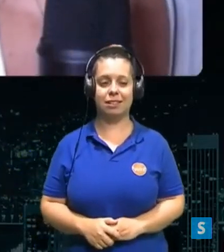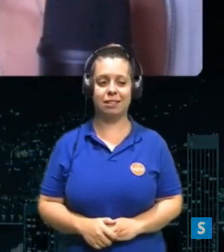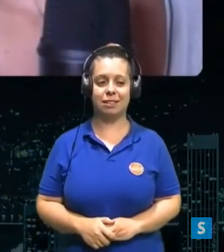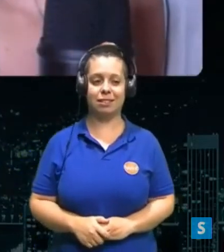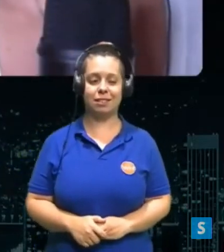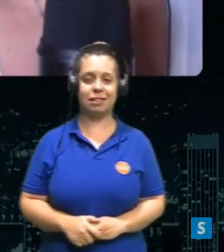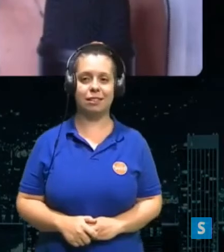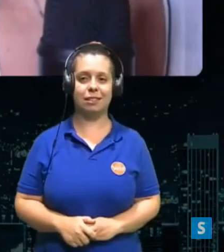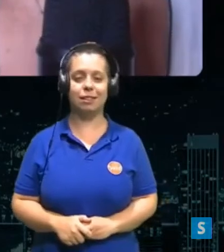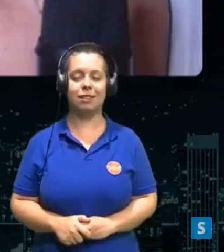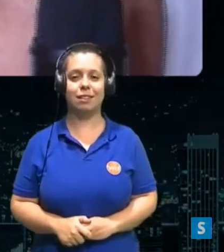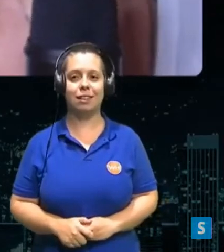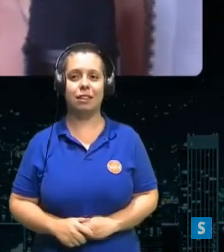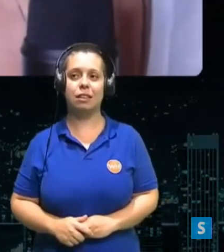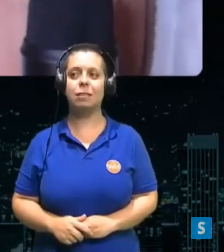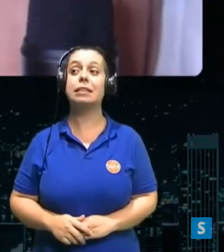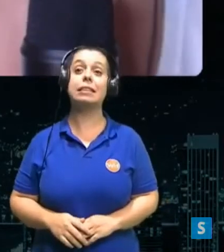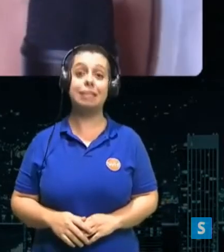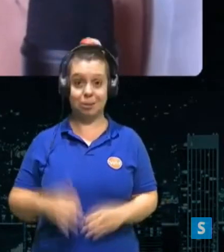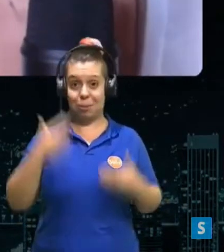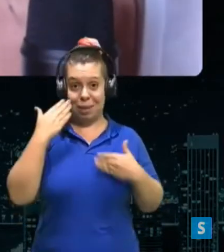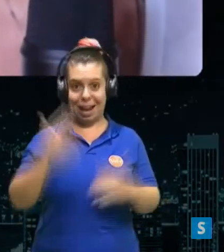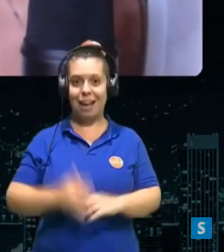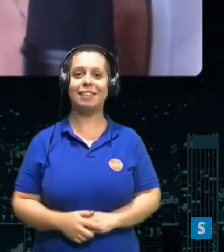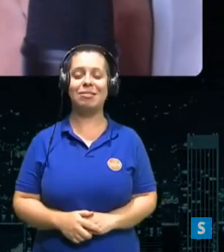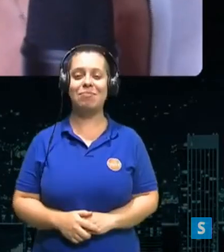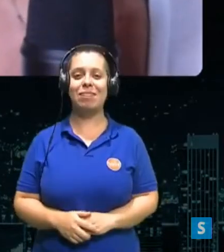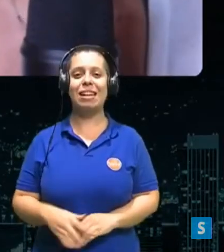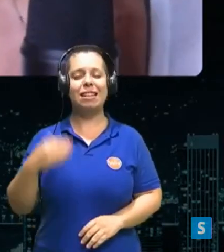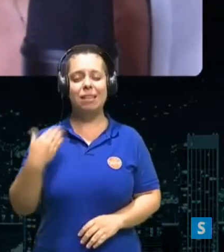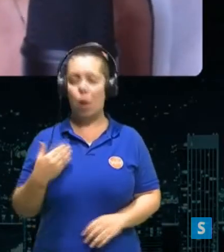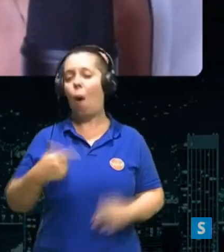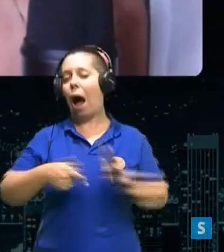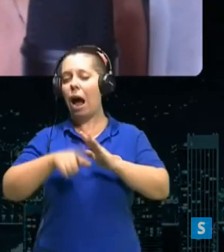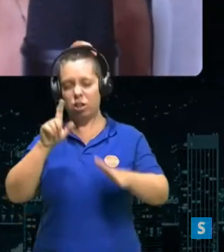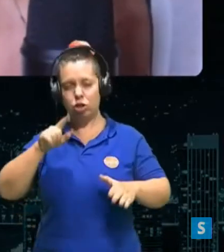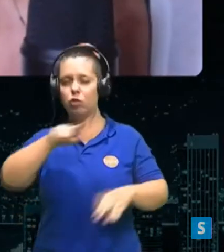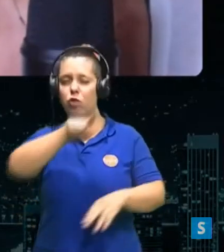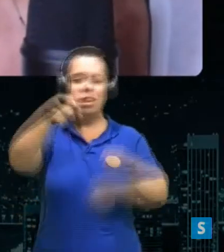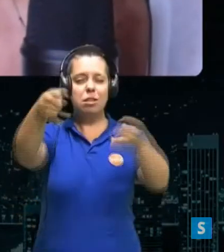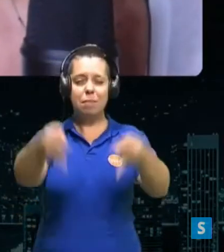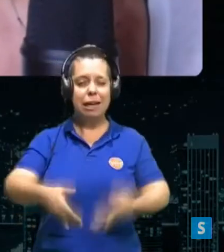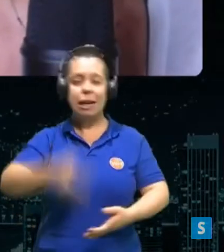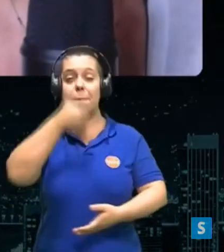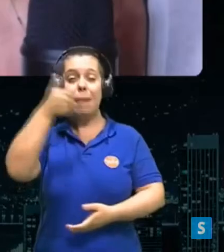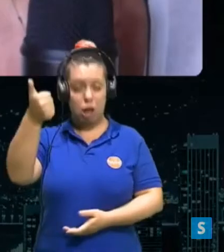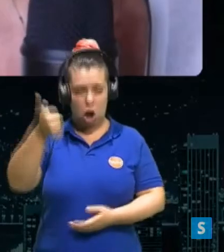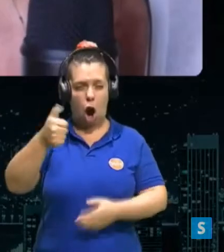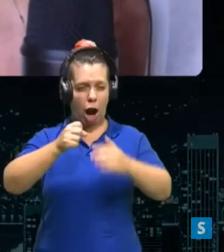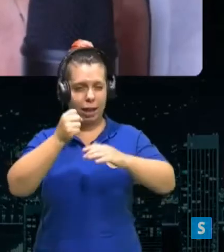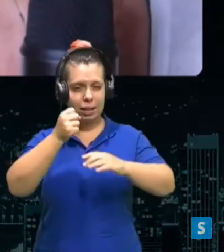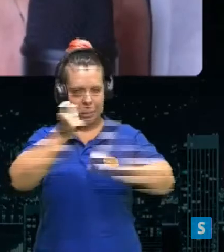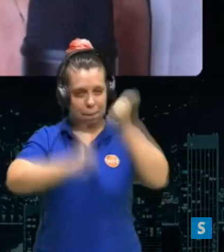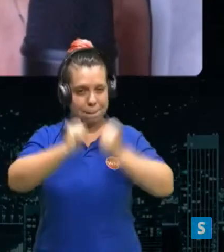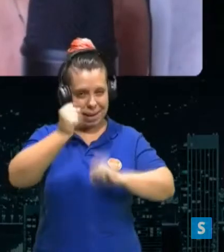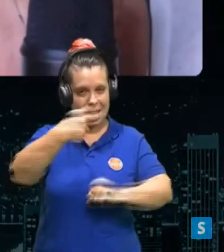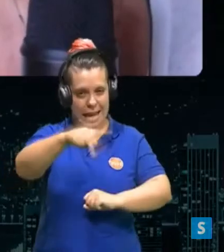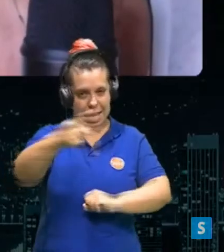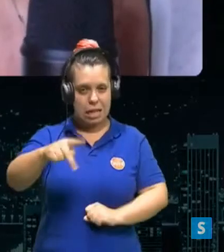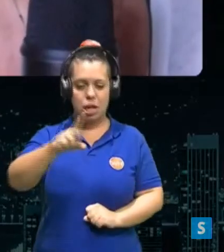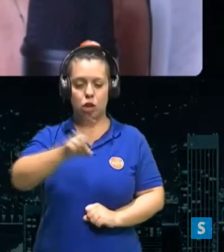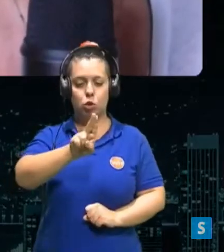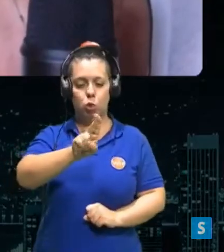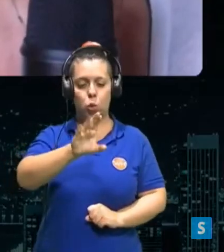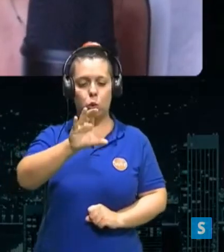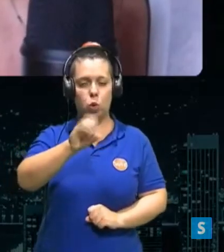aqui e antes da gente se aprofundar na do contra quero dar um passo atrás perguntando aba